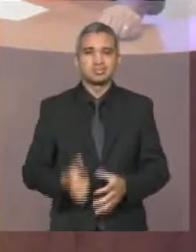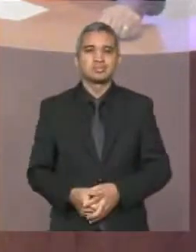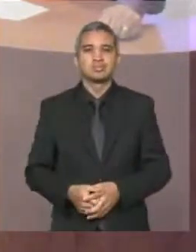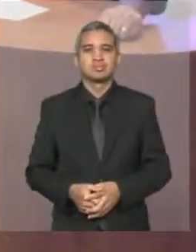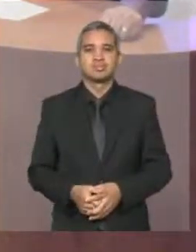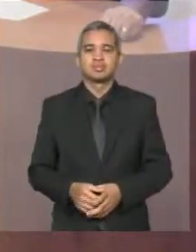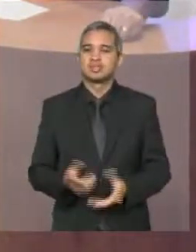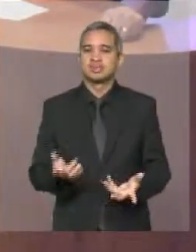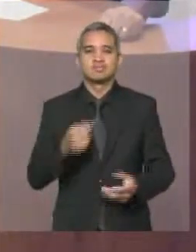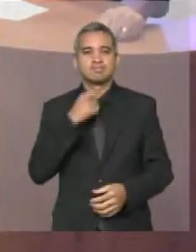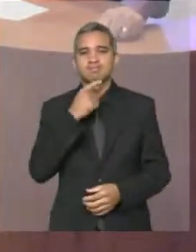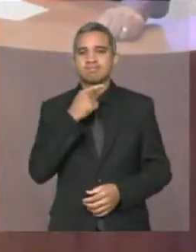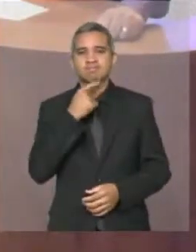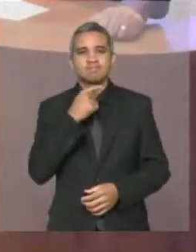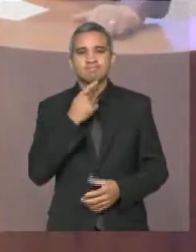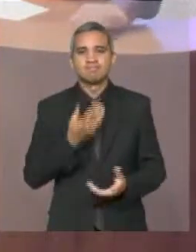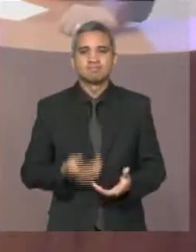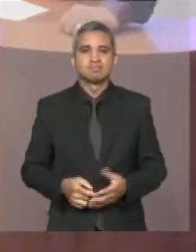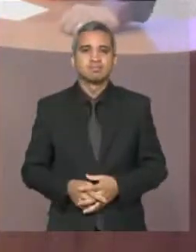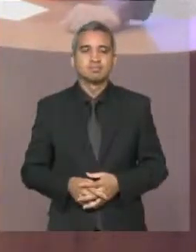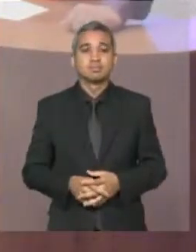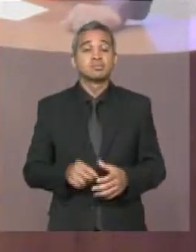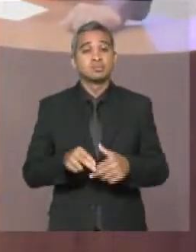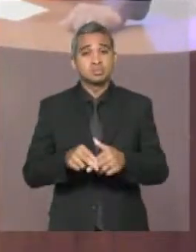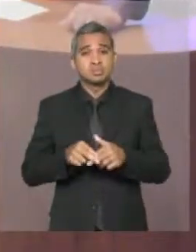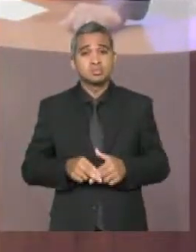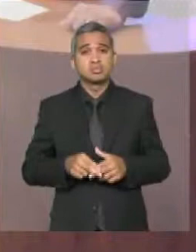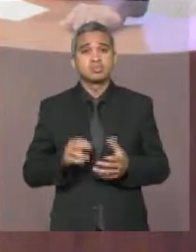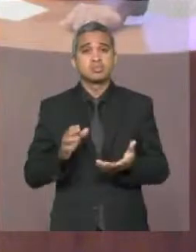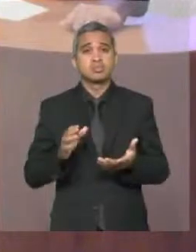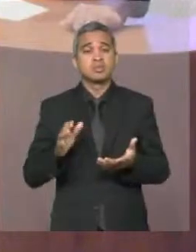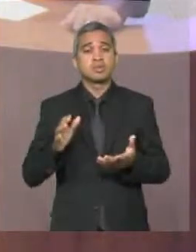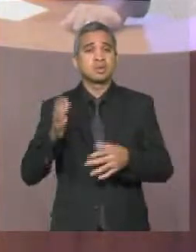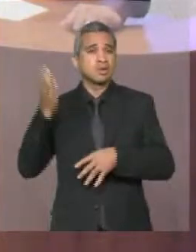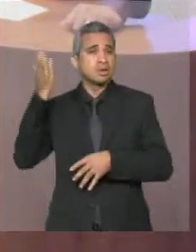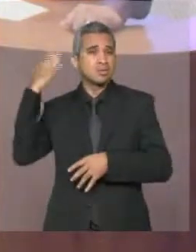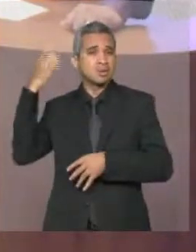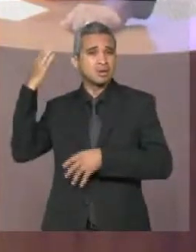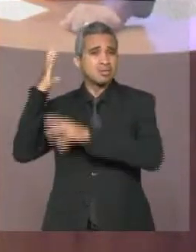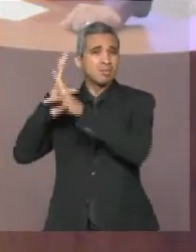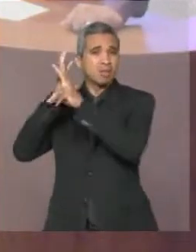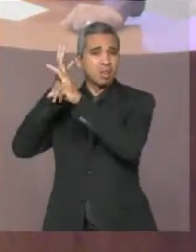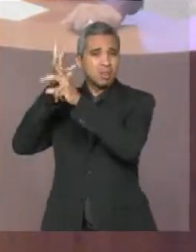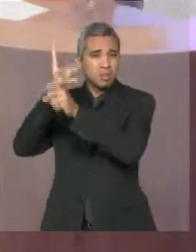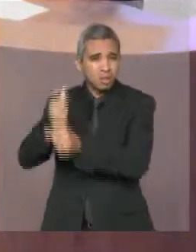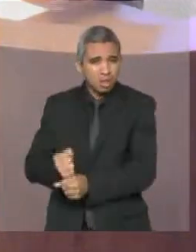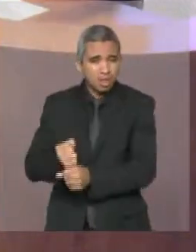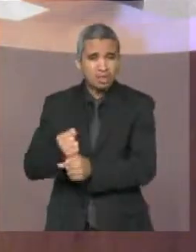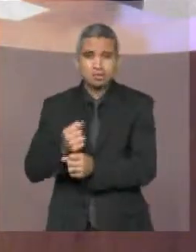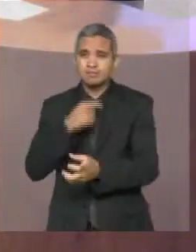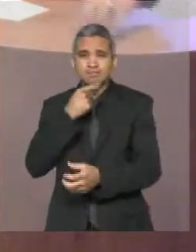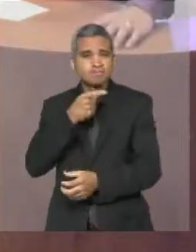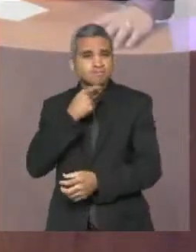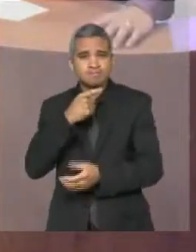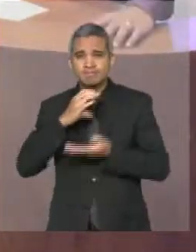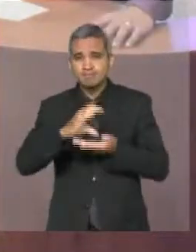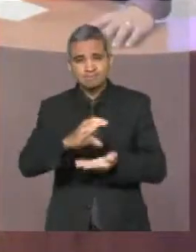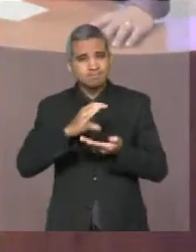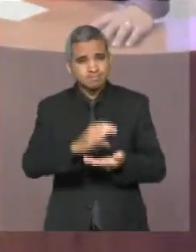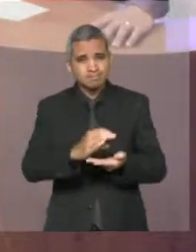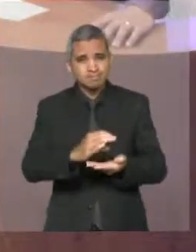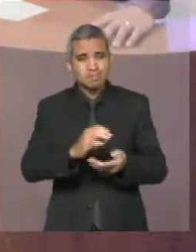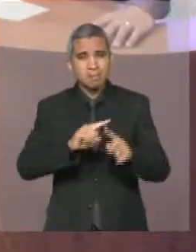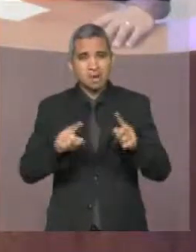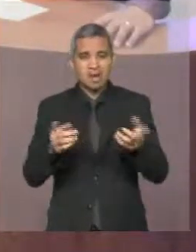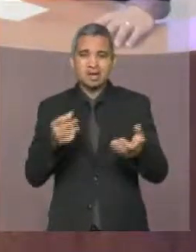Não dá para fazer o que deixou de ser feito em muitos e muitos anos, em poucos meses chegar e fazer tudo. Mas